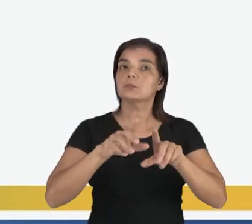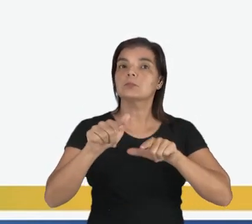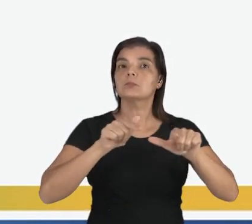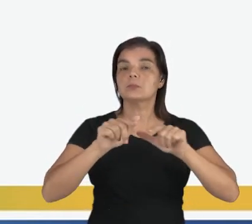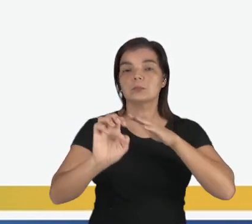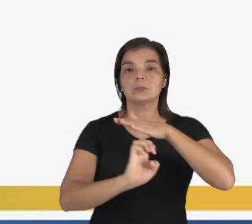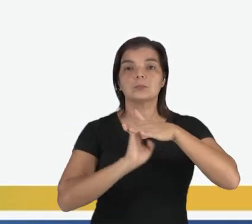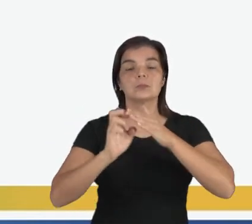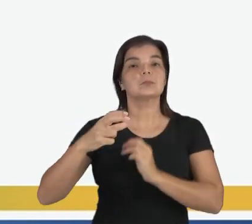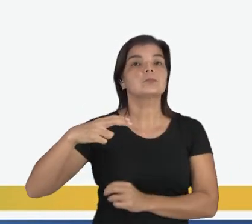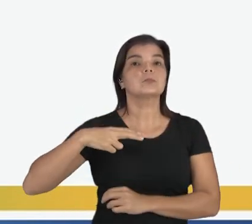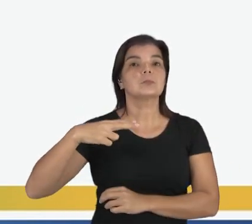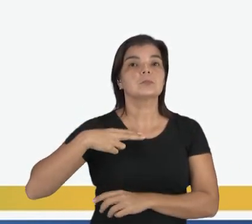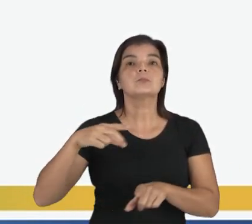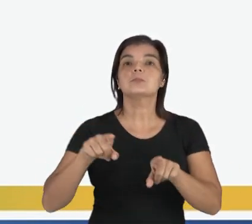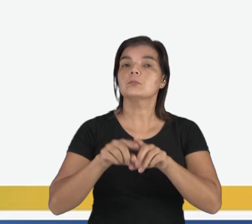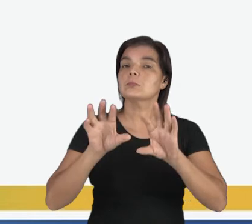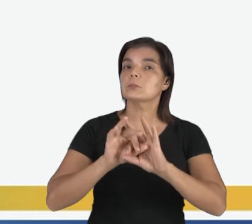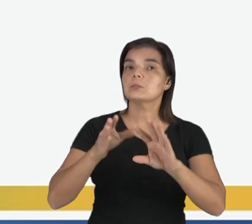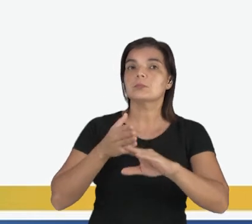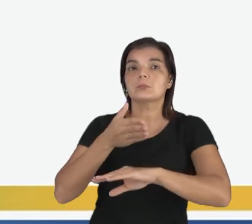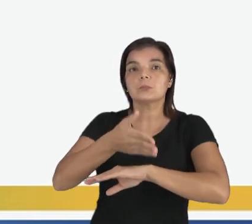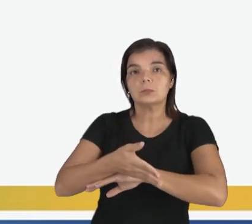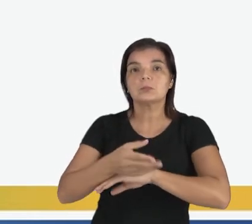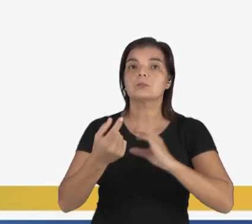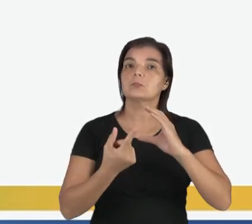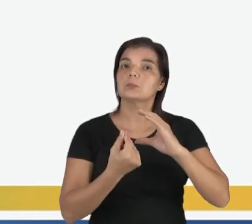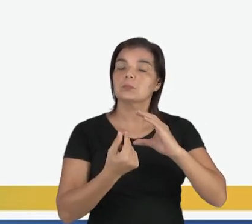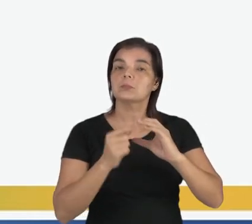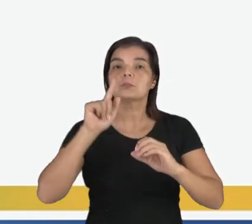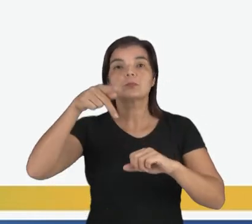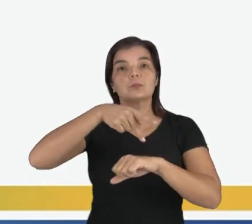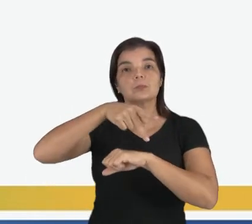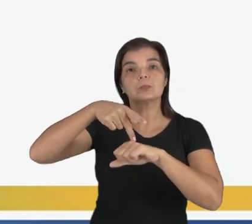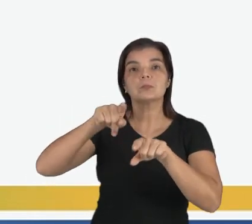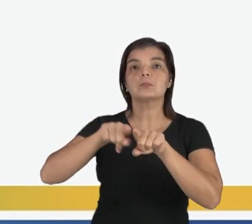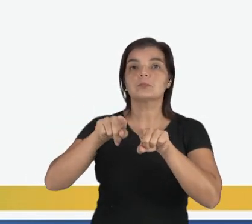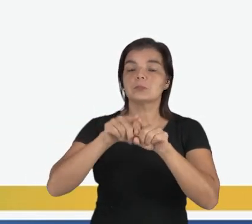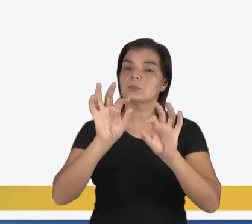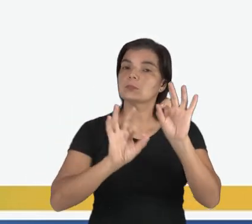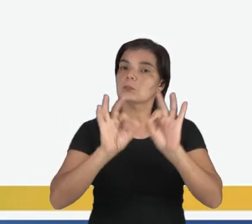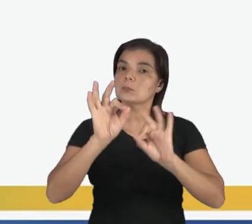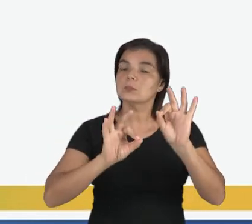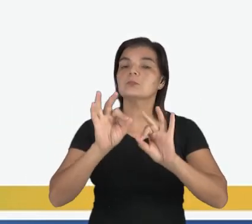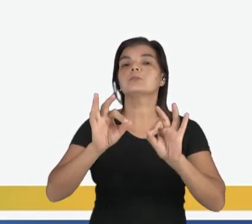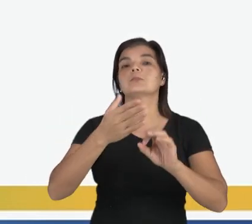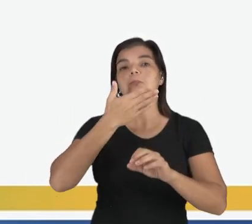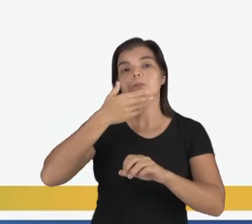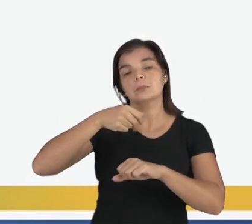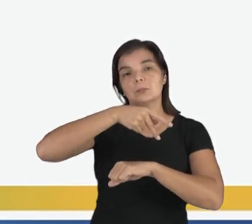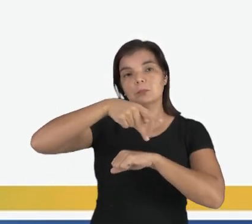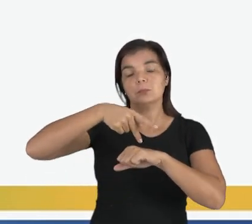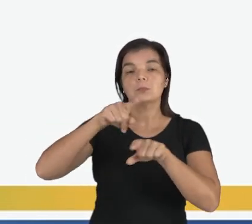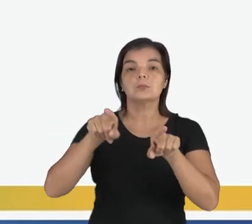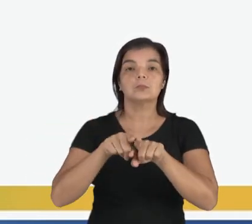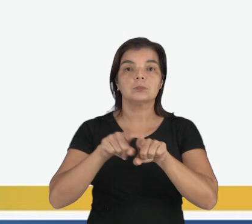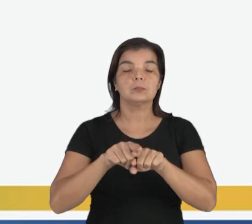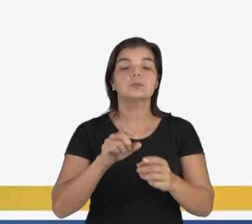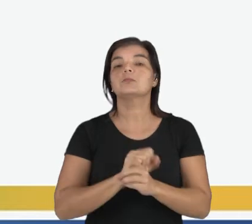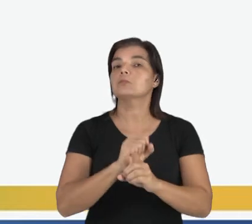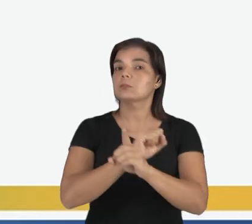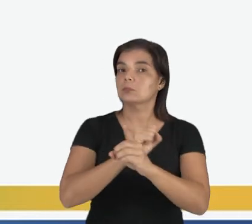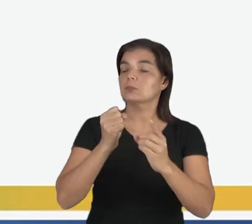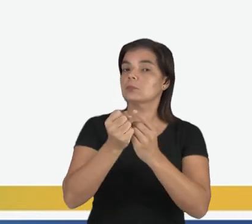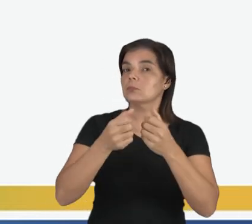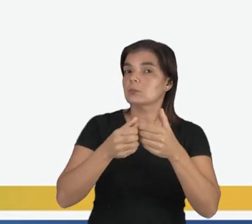funcionamento de empresas particulares, né, e permissão de entrada de capitais estrangeiros para a reconstrução do país, né. A gente fala de socialismo, mas